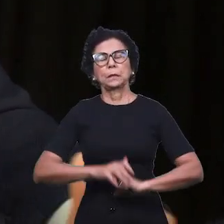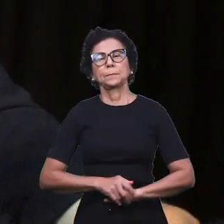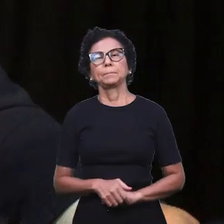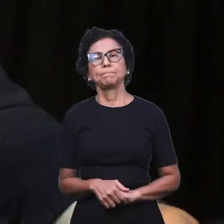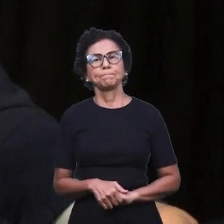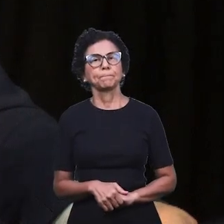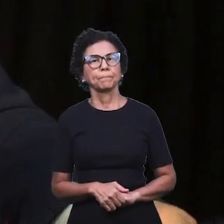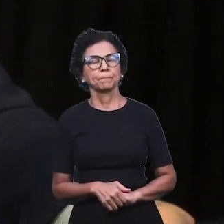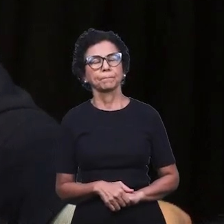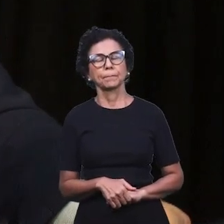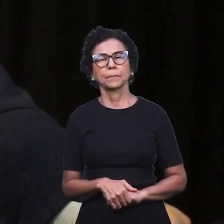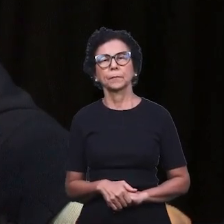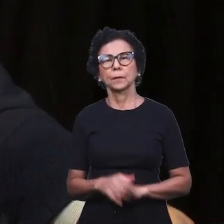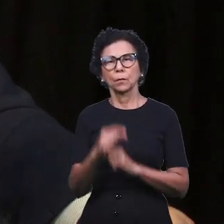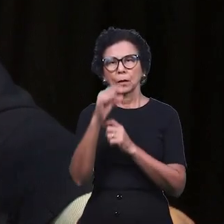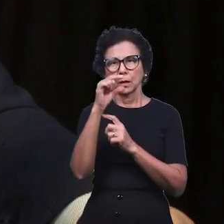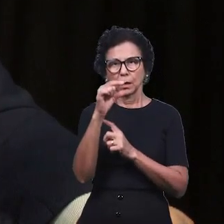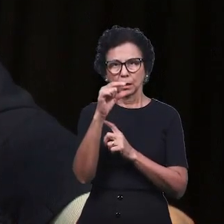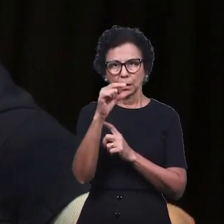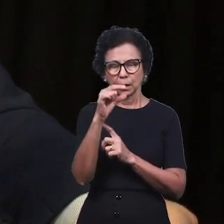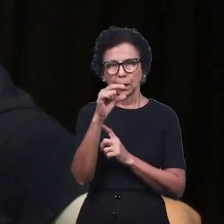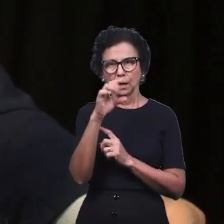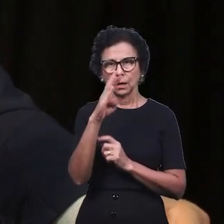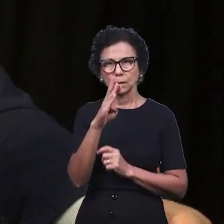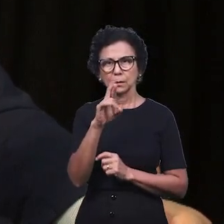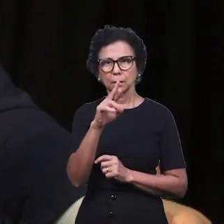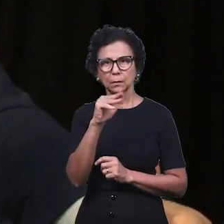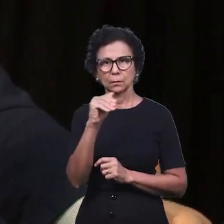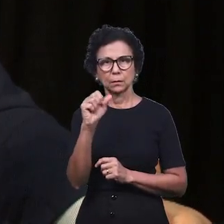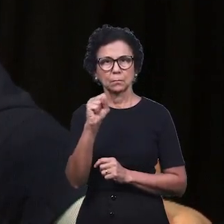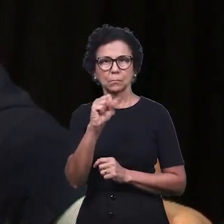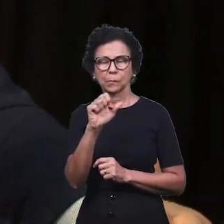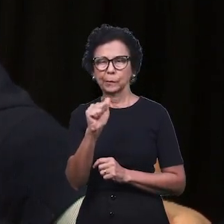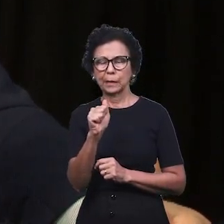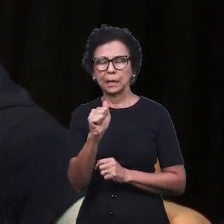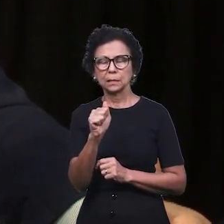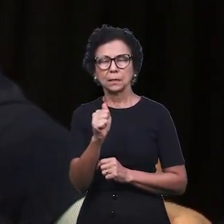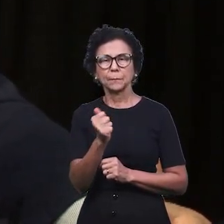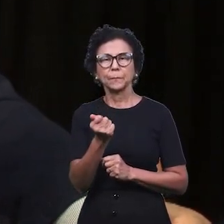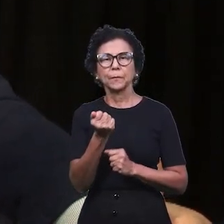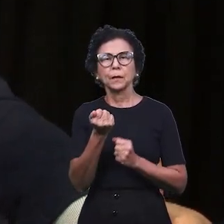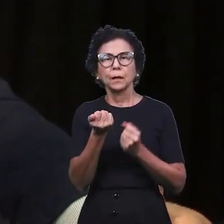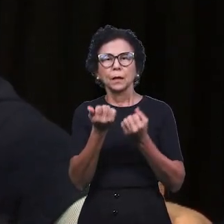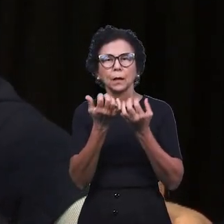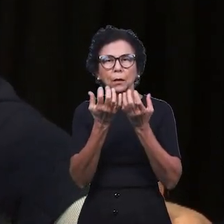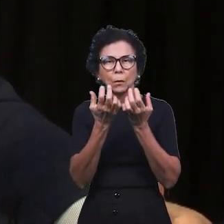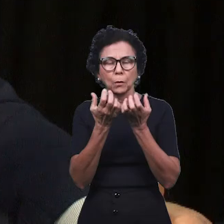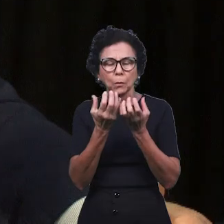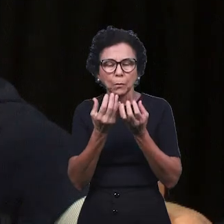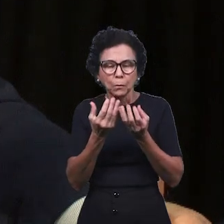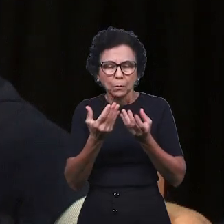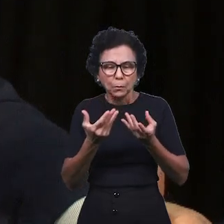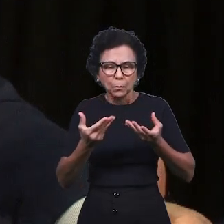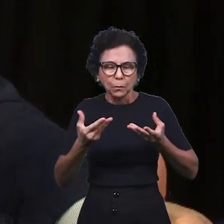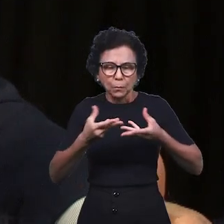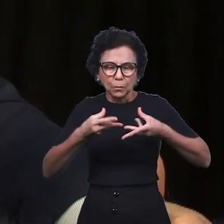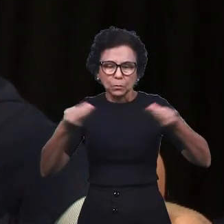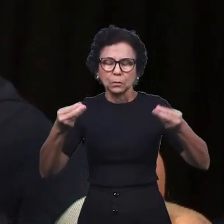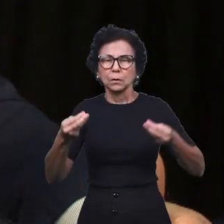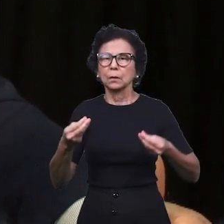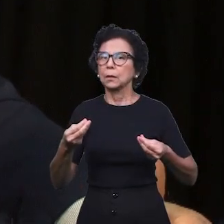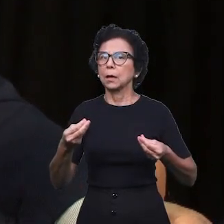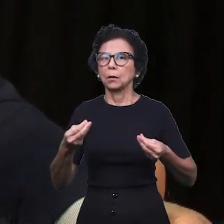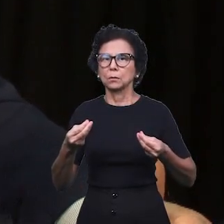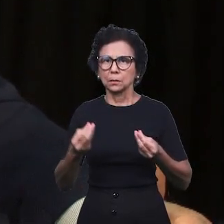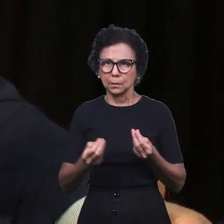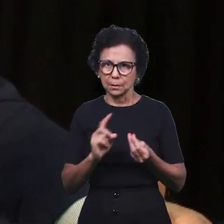ela não pode se apagar. Fomos batizados com o Espírito Santo e devemos continuar sendo renovados no batismo com o